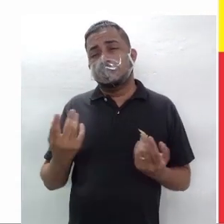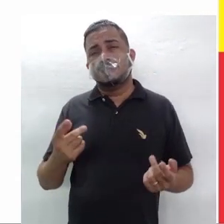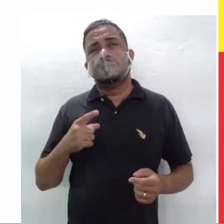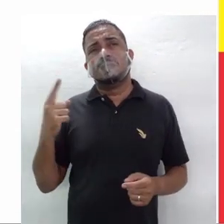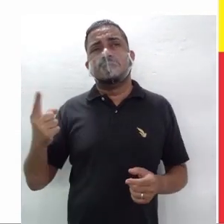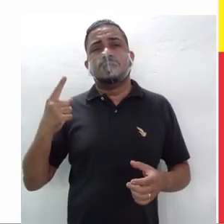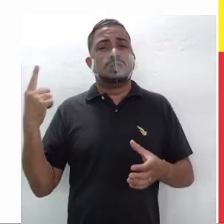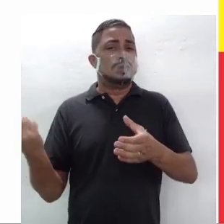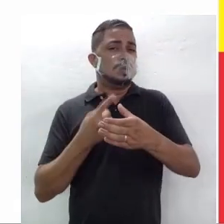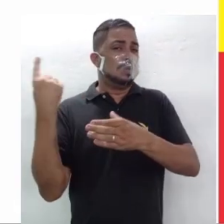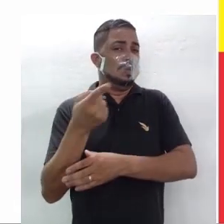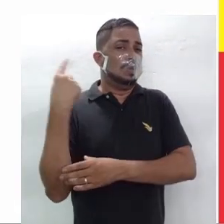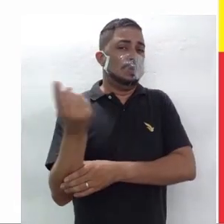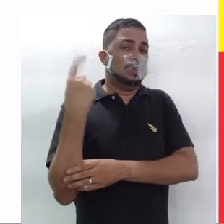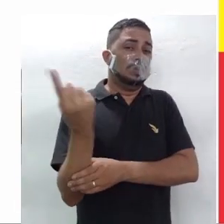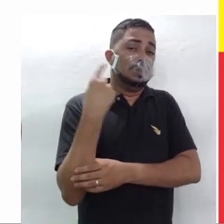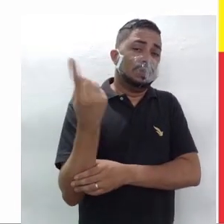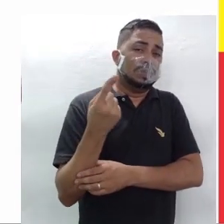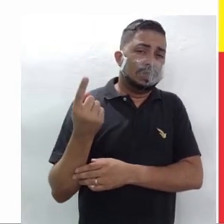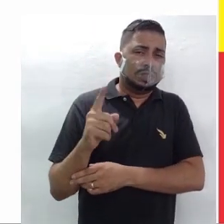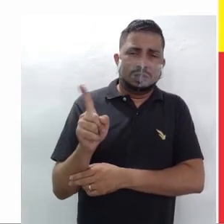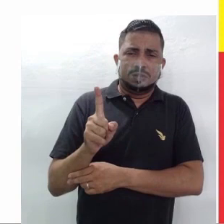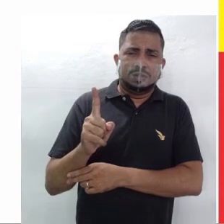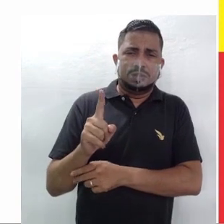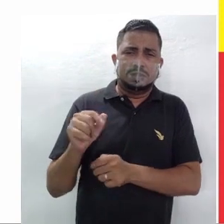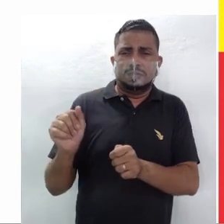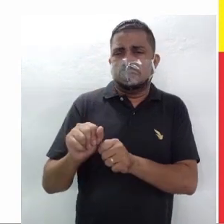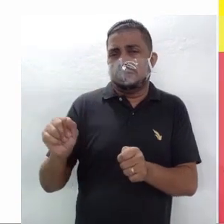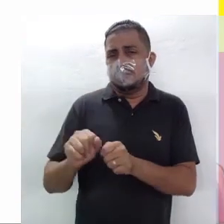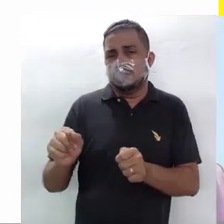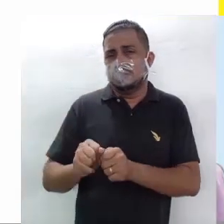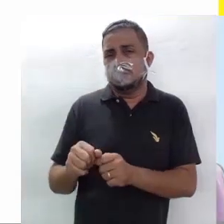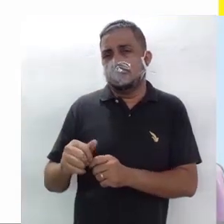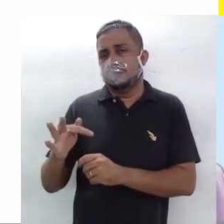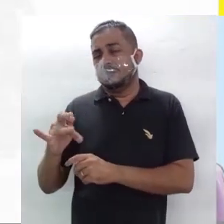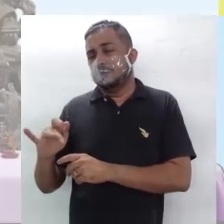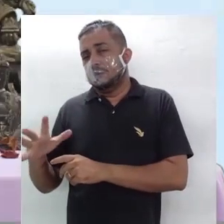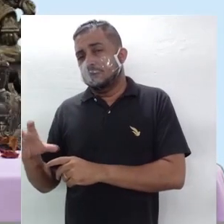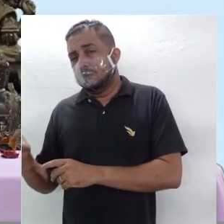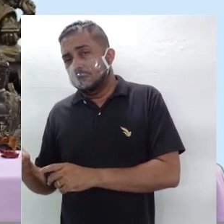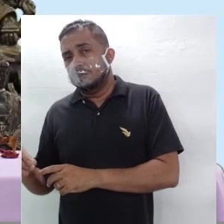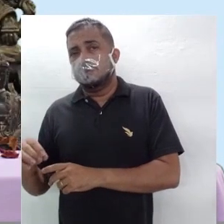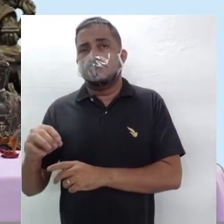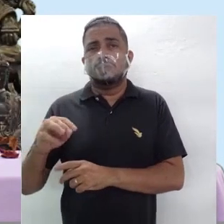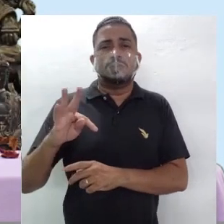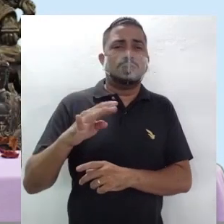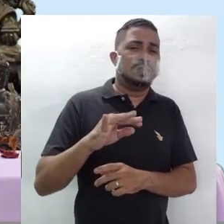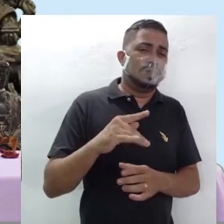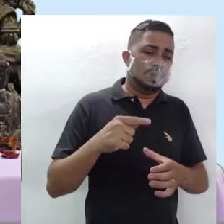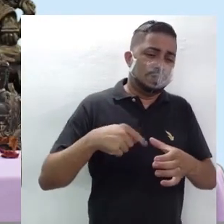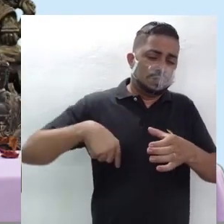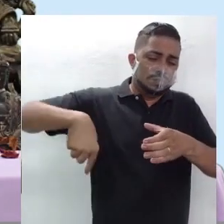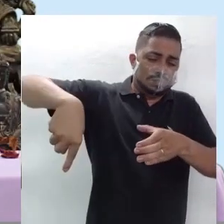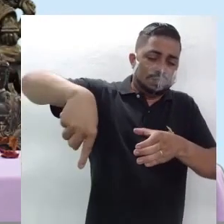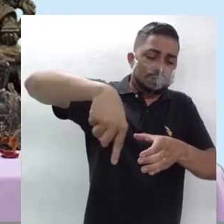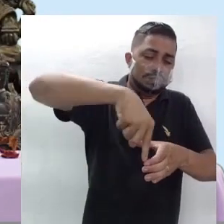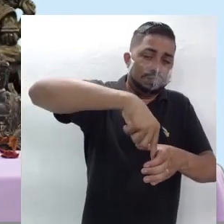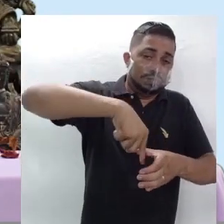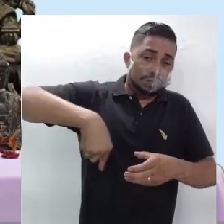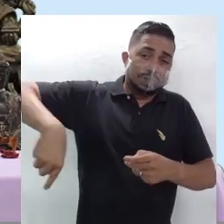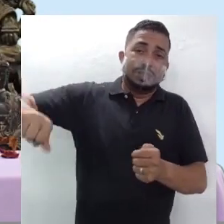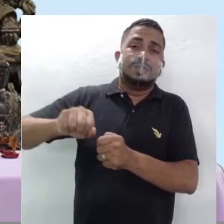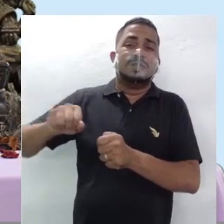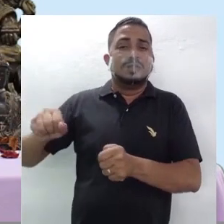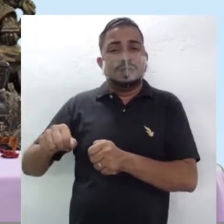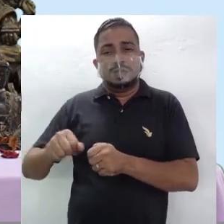o tornado ele não é feito a questão dos furacões e tufões, né? Que é formado